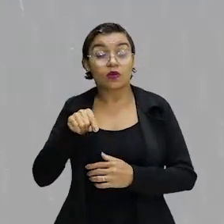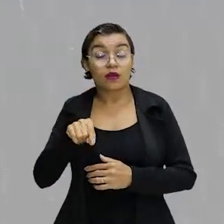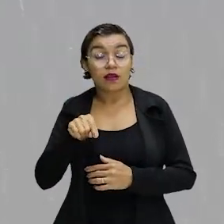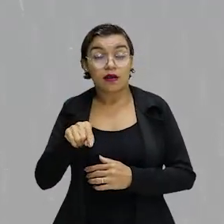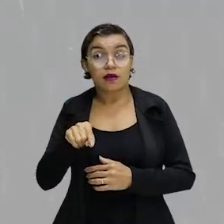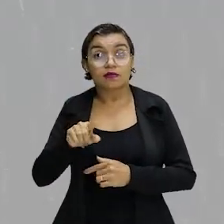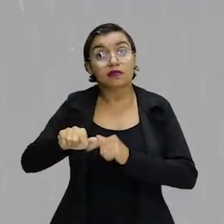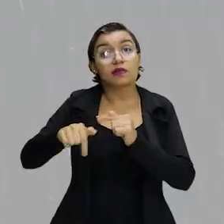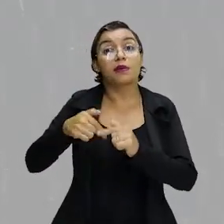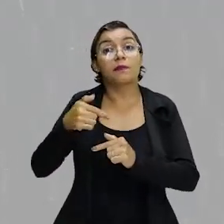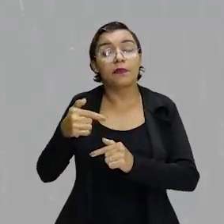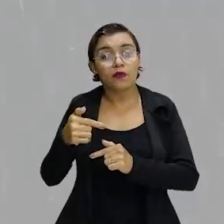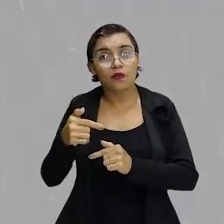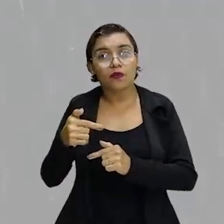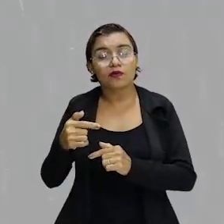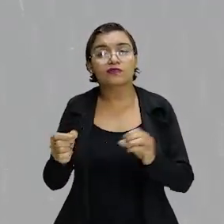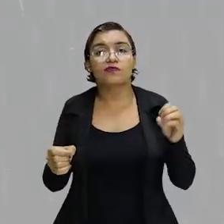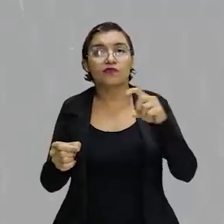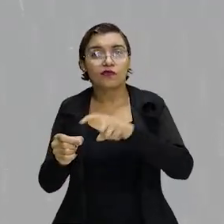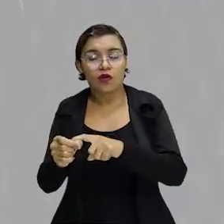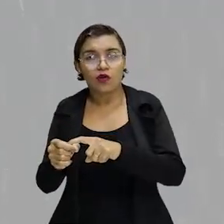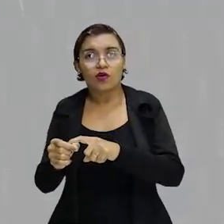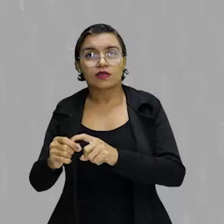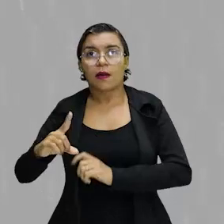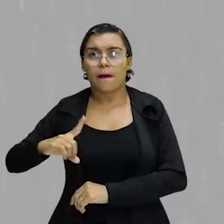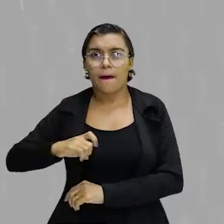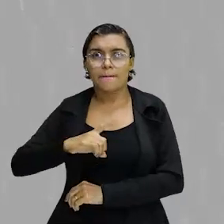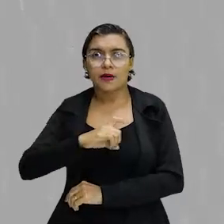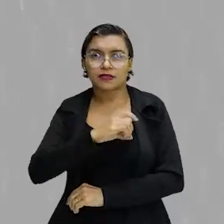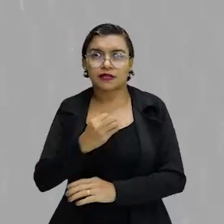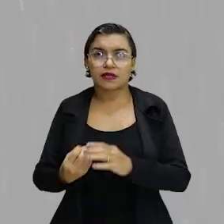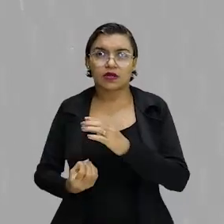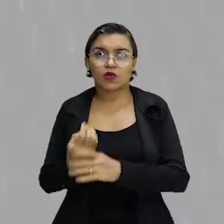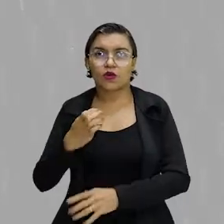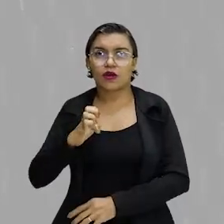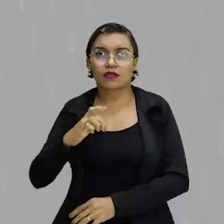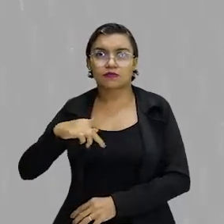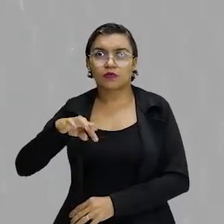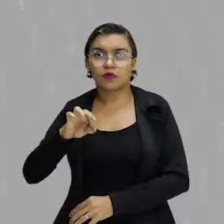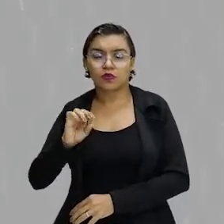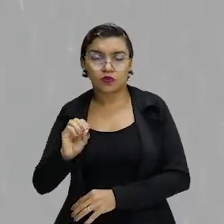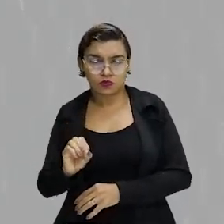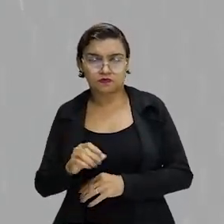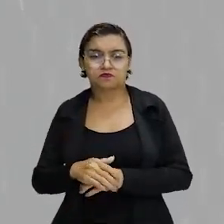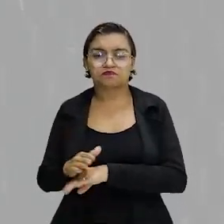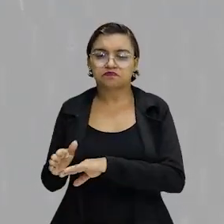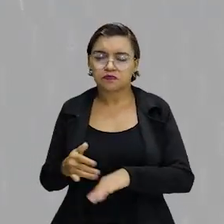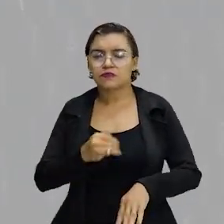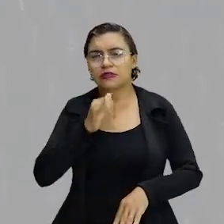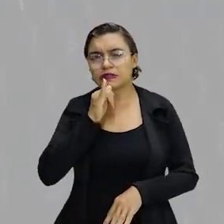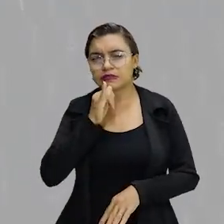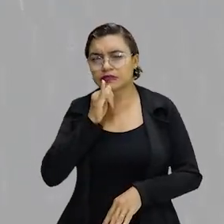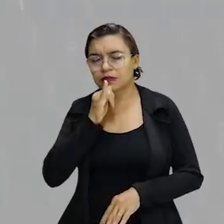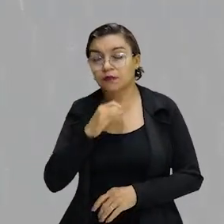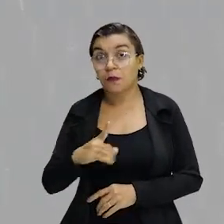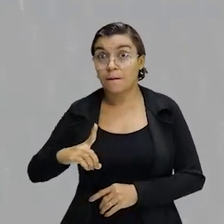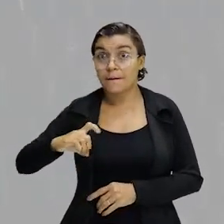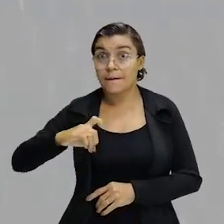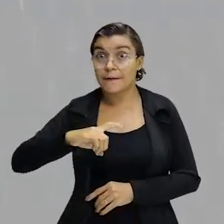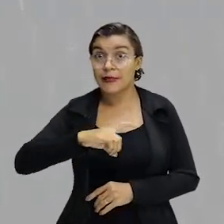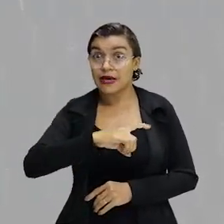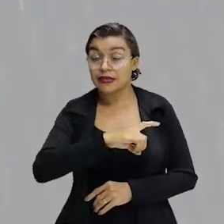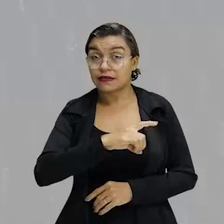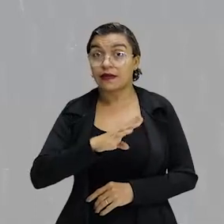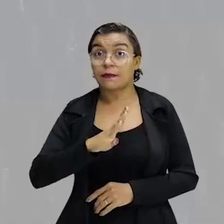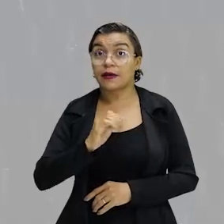volta a originar a bactéria que formou esse esporo, certo? Vou dar um exemplo para vocês aqui, ó, a bactéria que